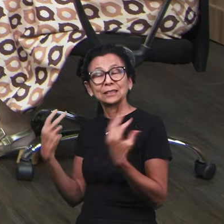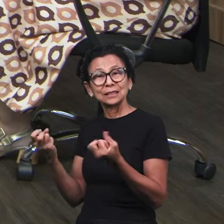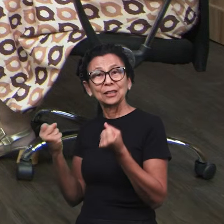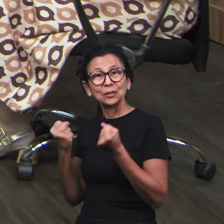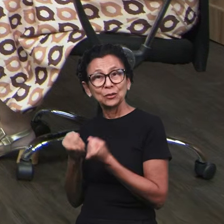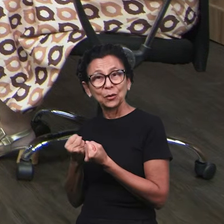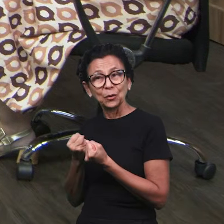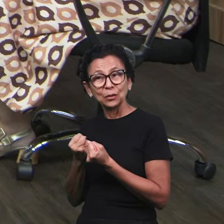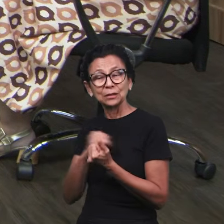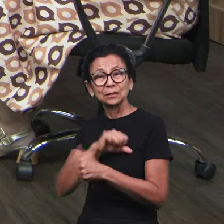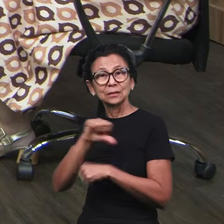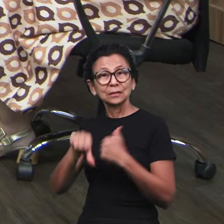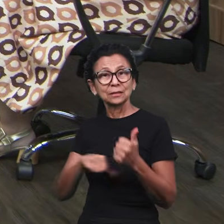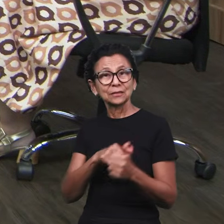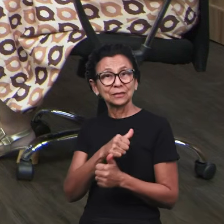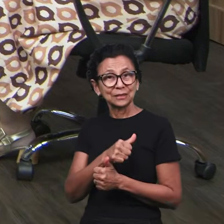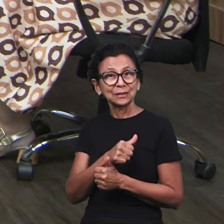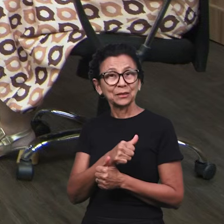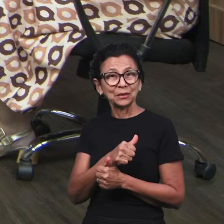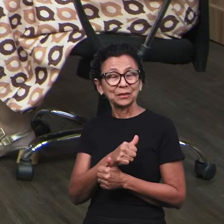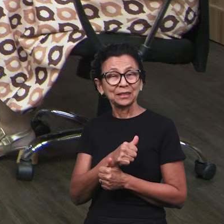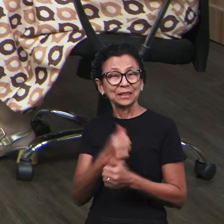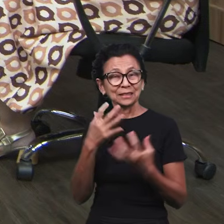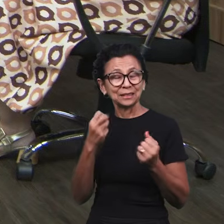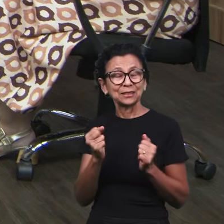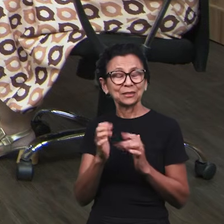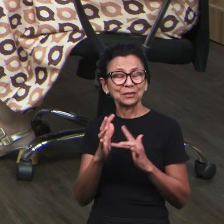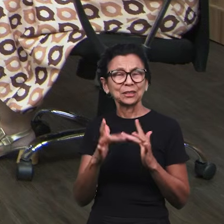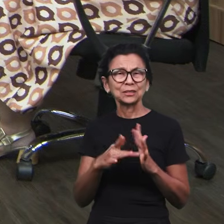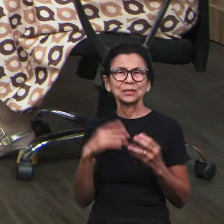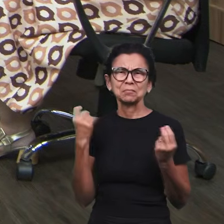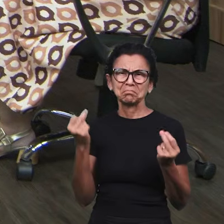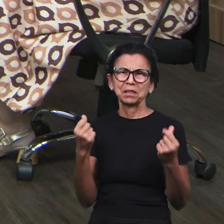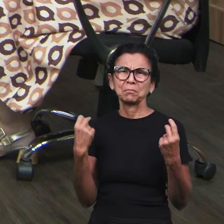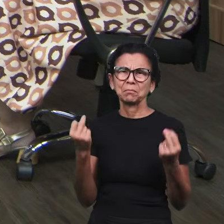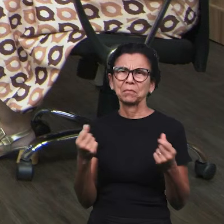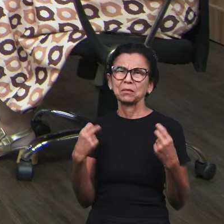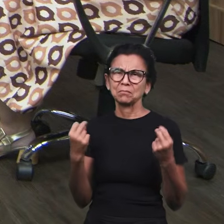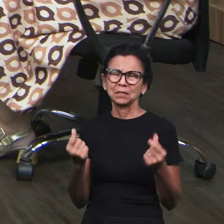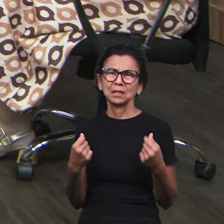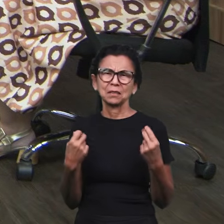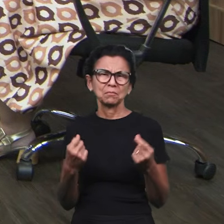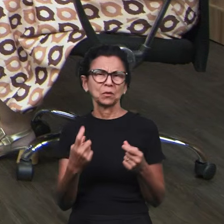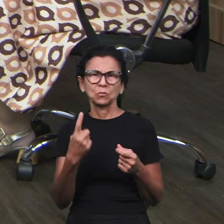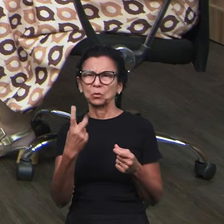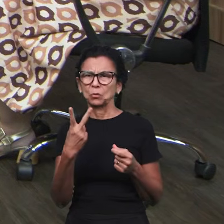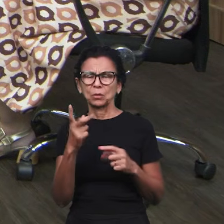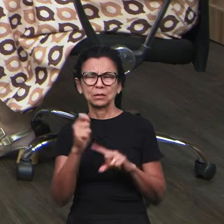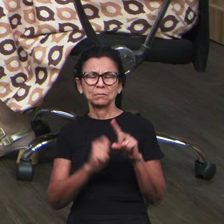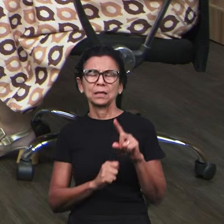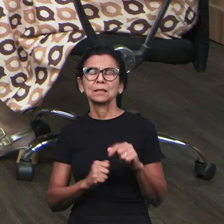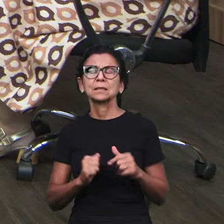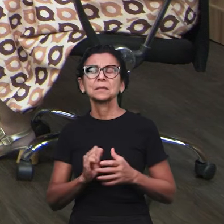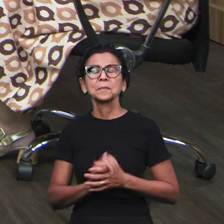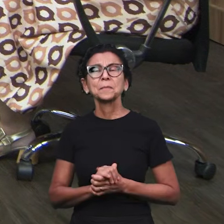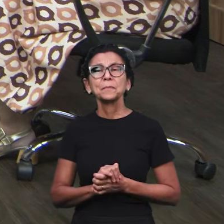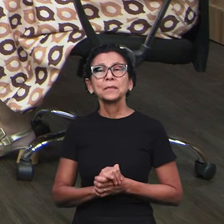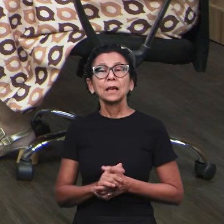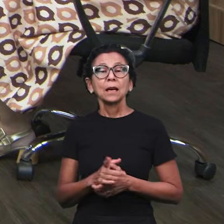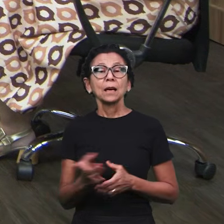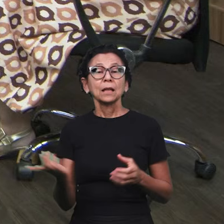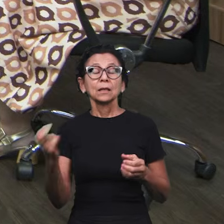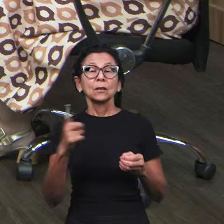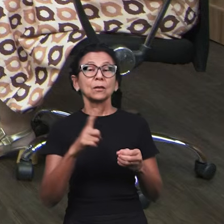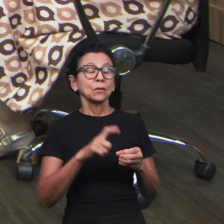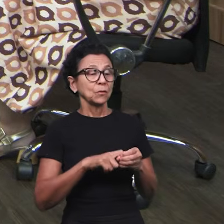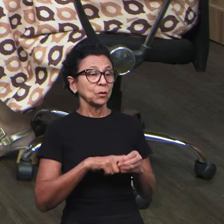alguns meses depois, né, pouco tempo depois, né, 1 ou 2 meses depois, no meu